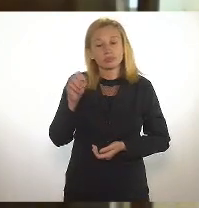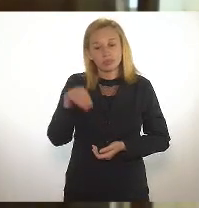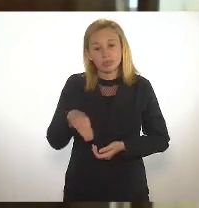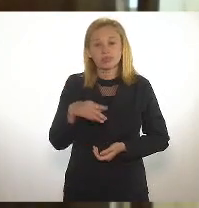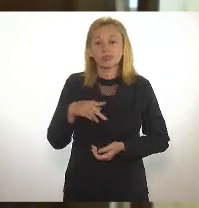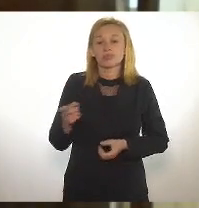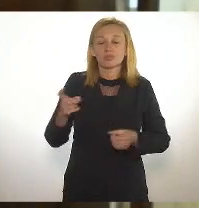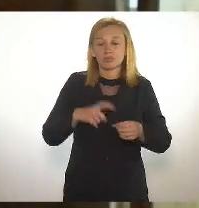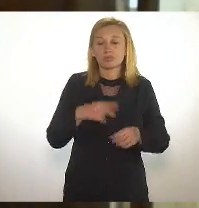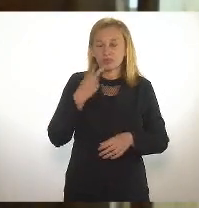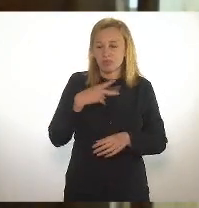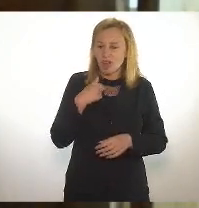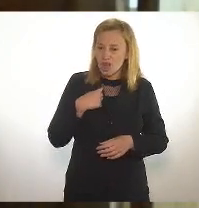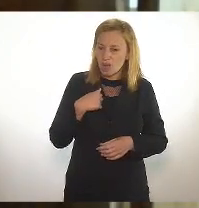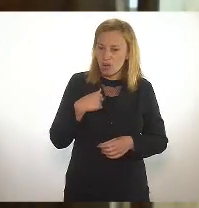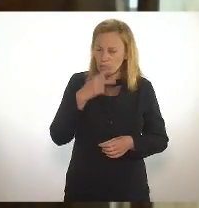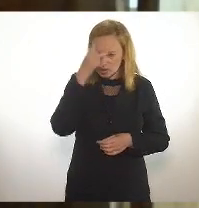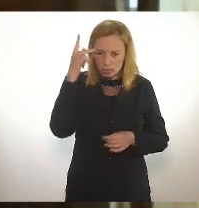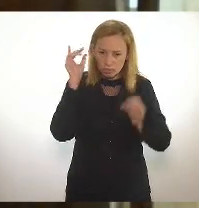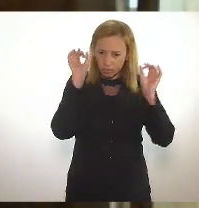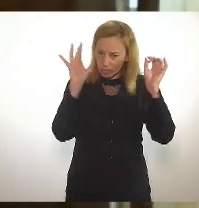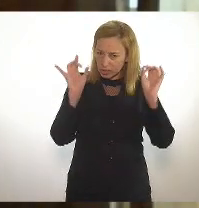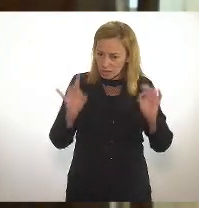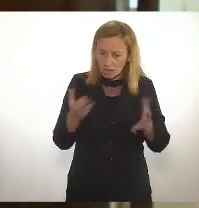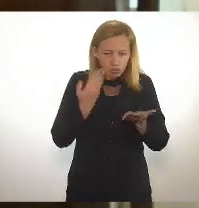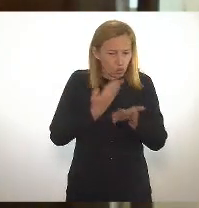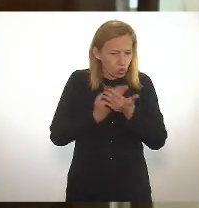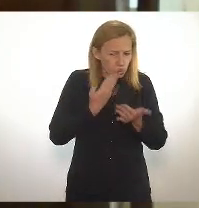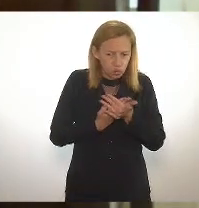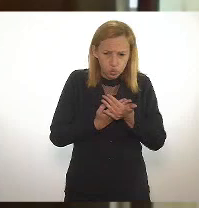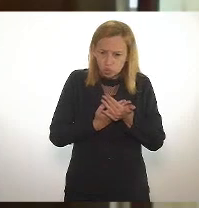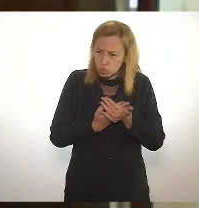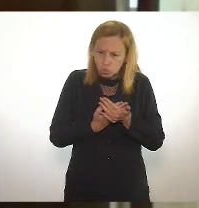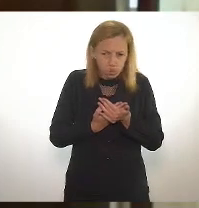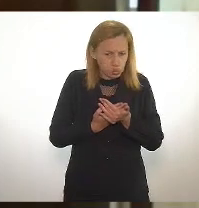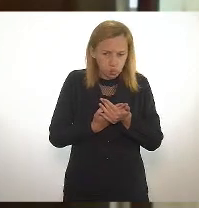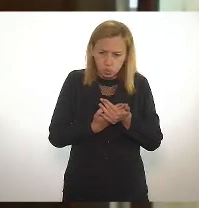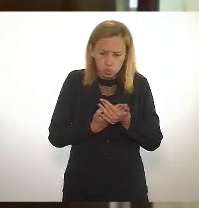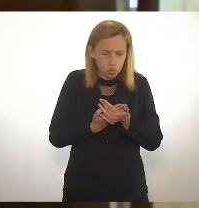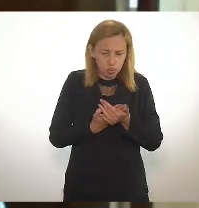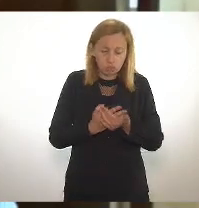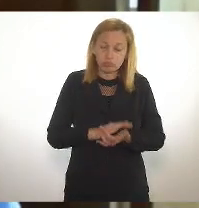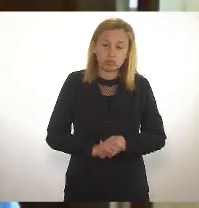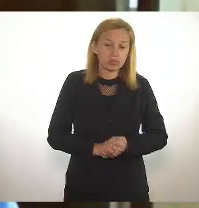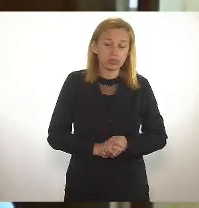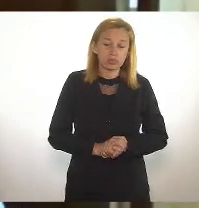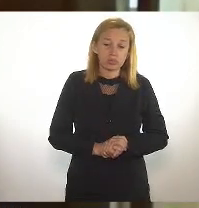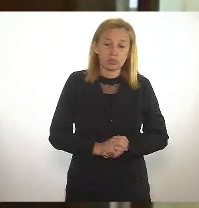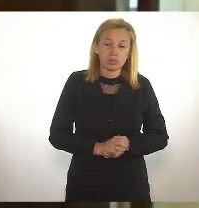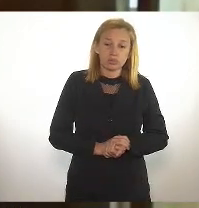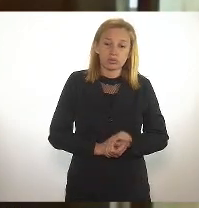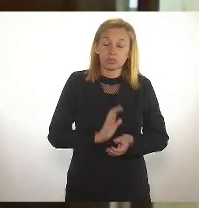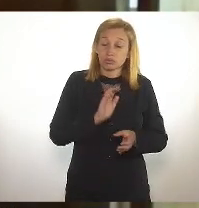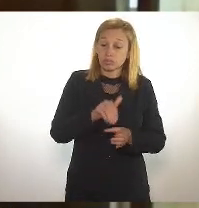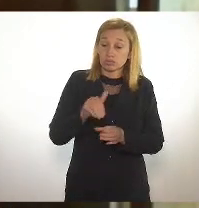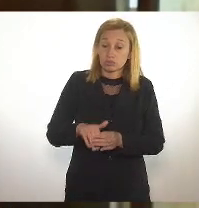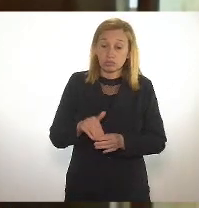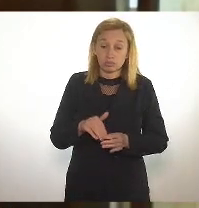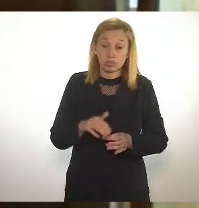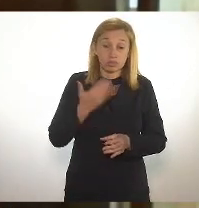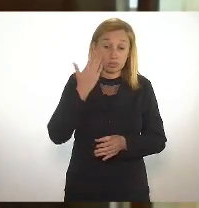não sou um especialista, nem um estudioso na organização eleitoral